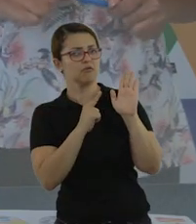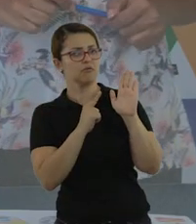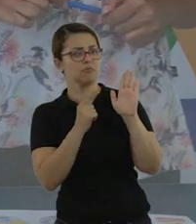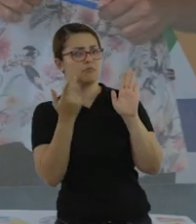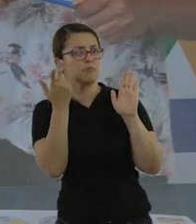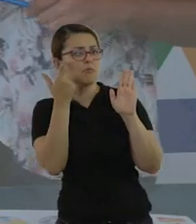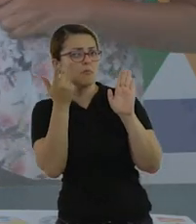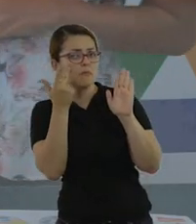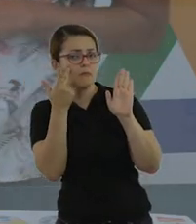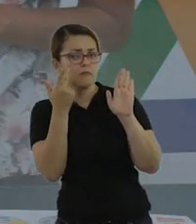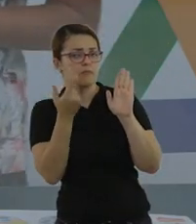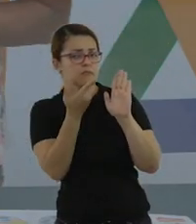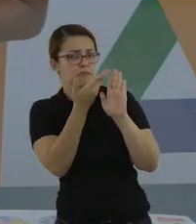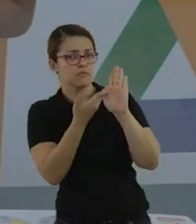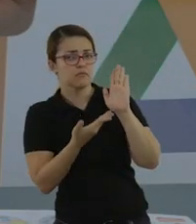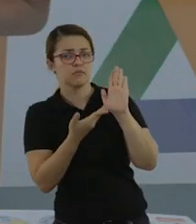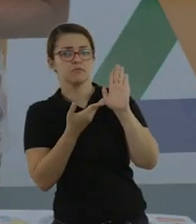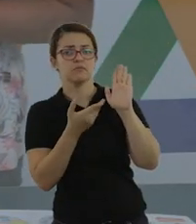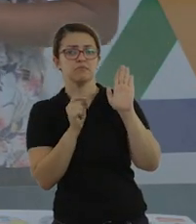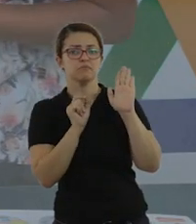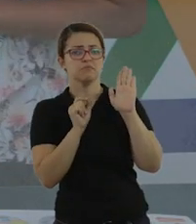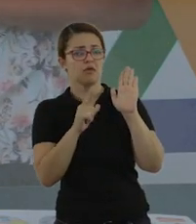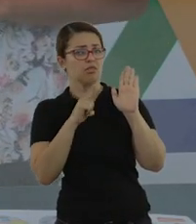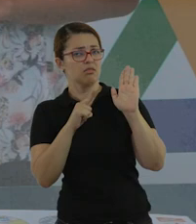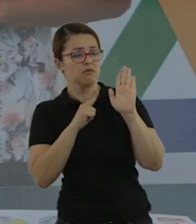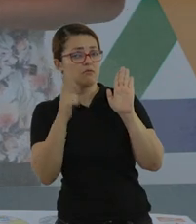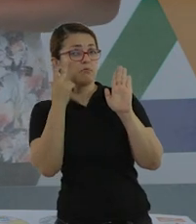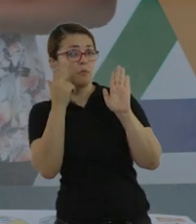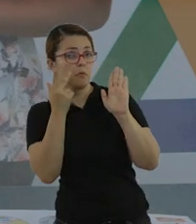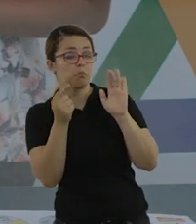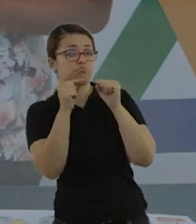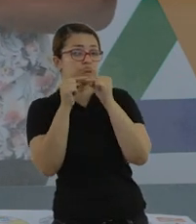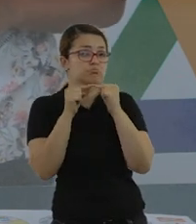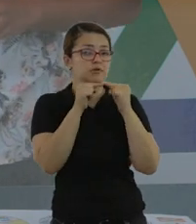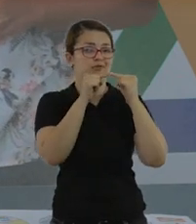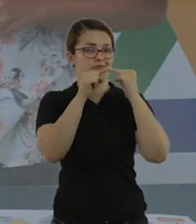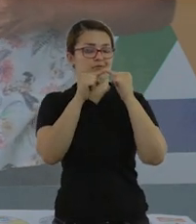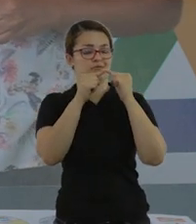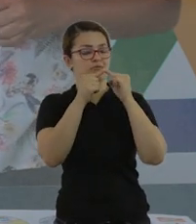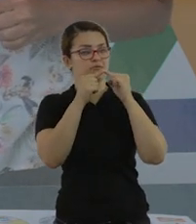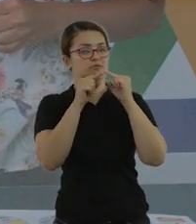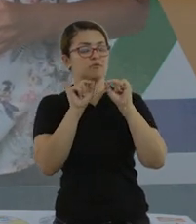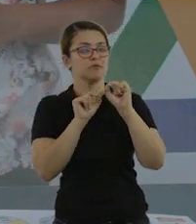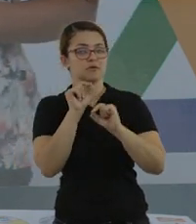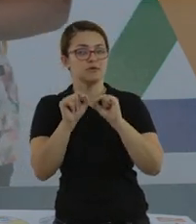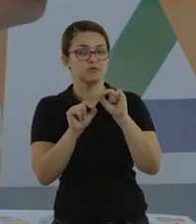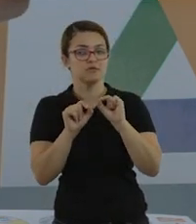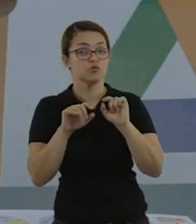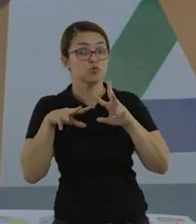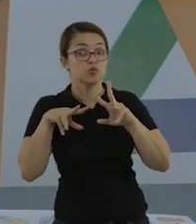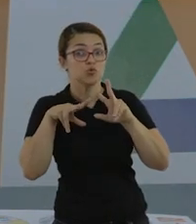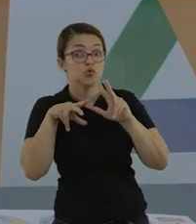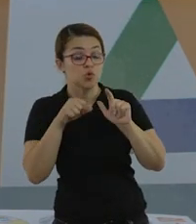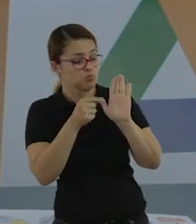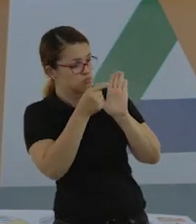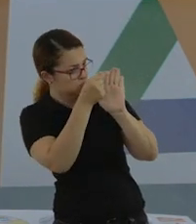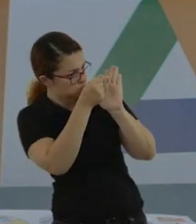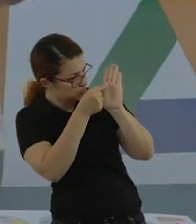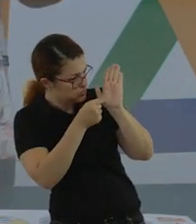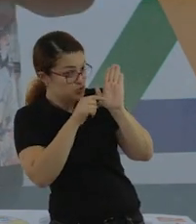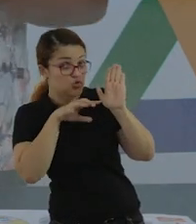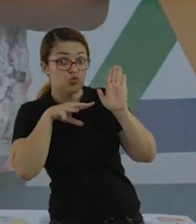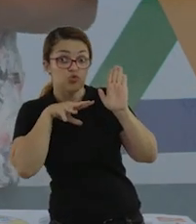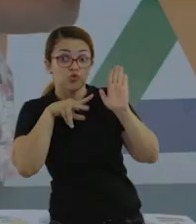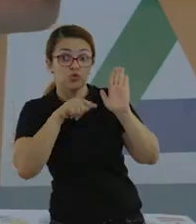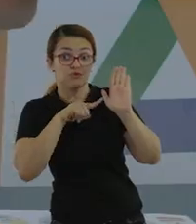têm em comum. Então, quando a gente observa lá os números da primeira coluna, o que eles têm em comum? Ah, todos eles têm